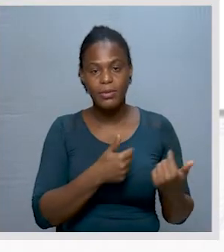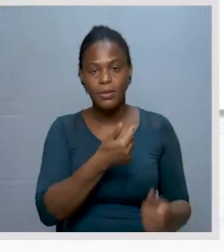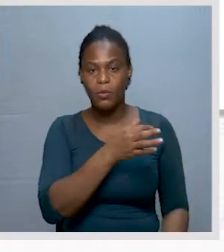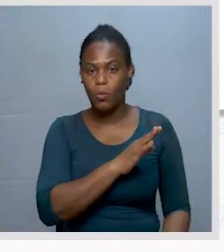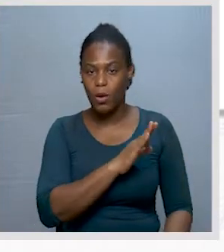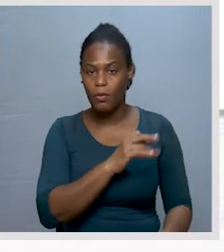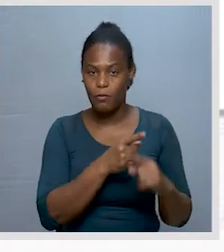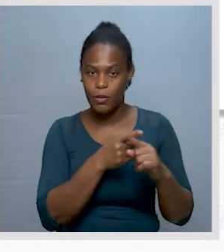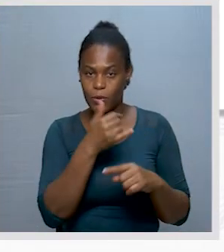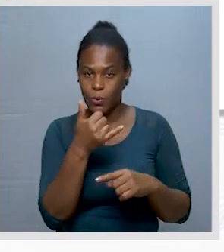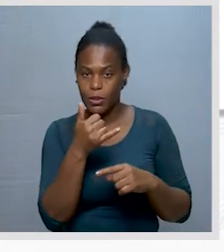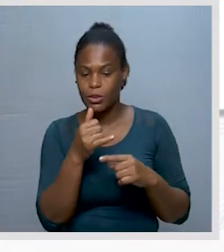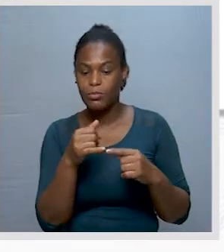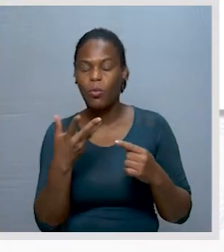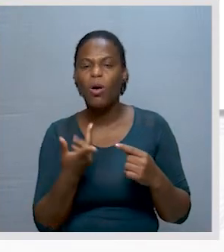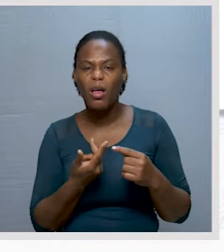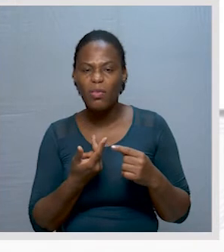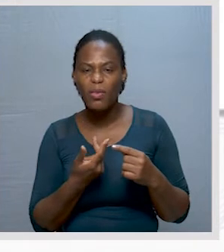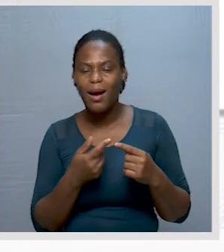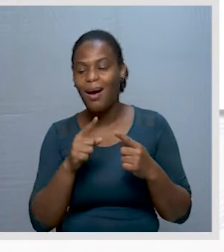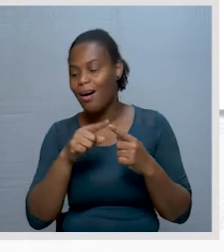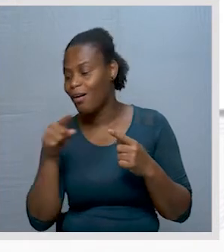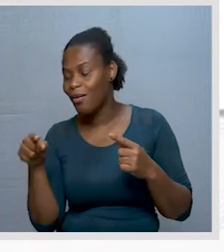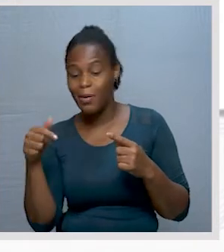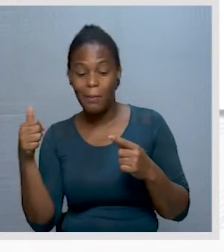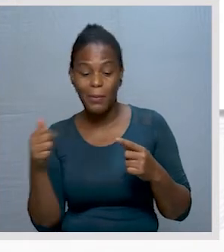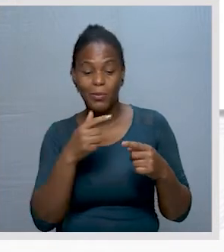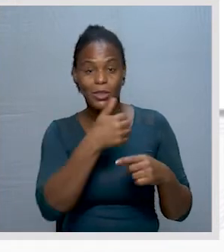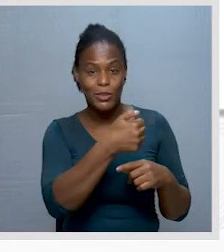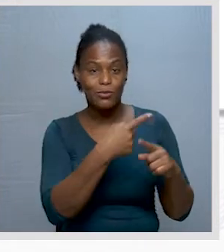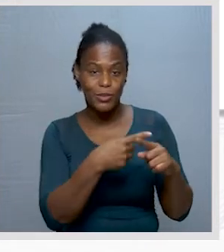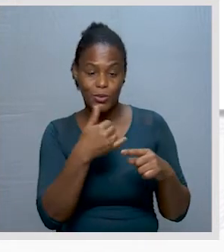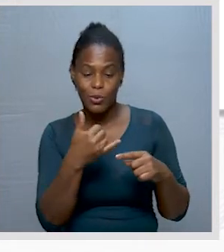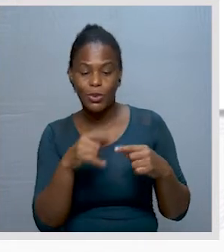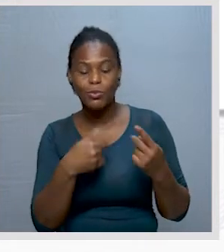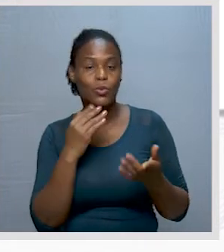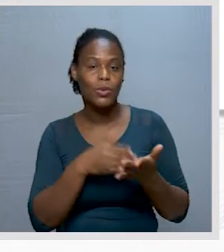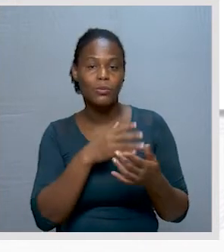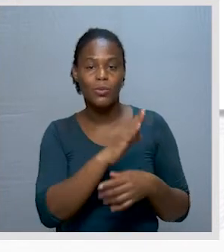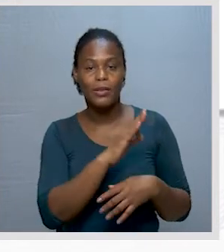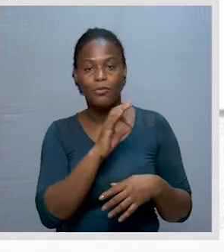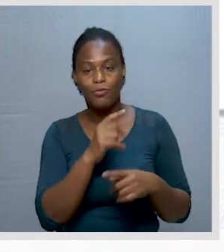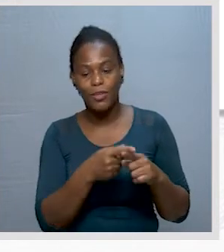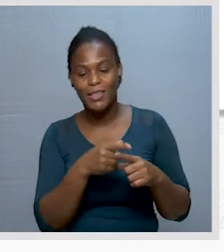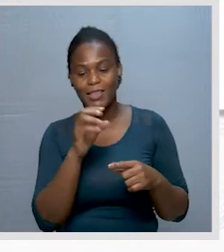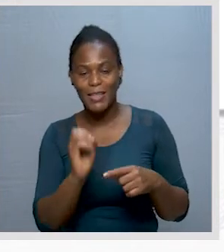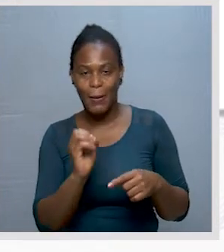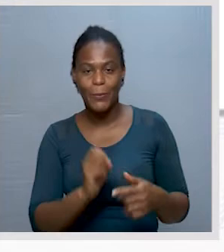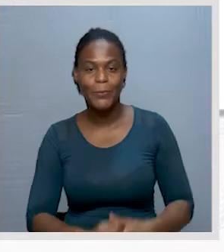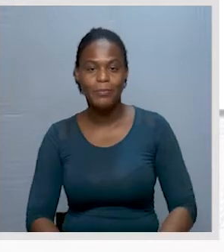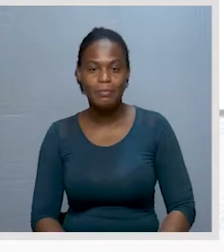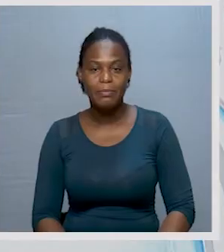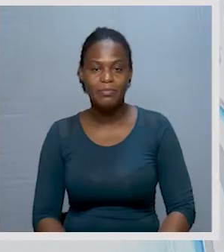aqui, 4 vezes 2, 5 vezes 2 e, por último, 4 vezes